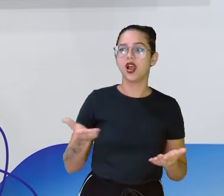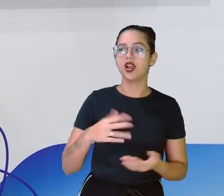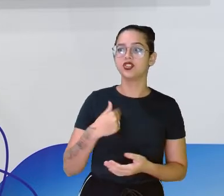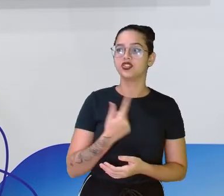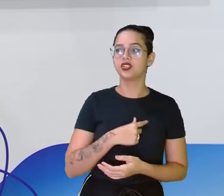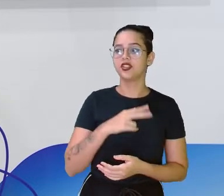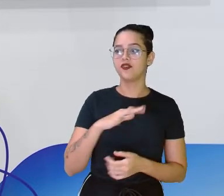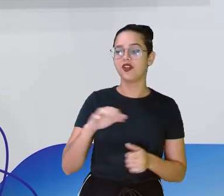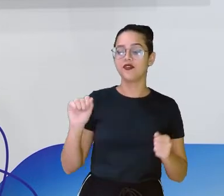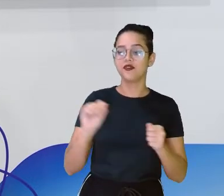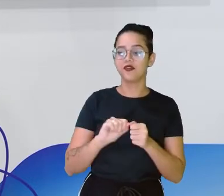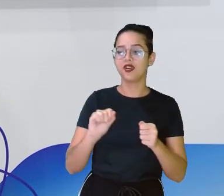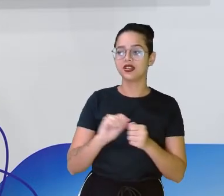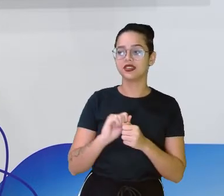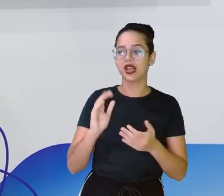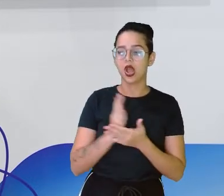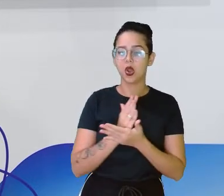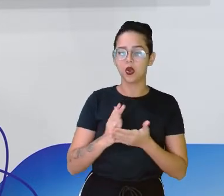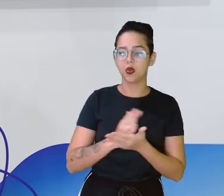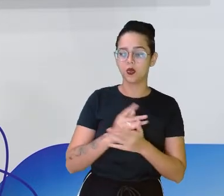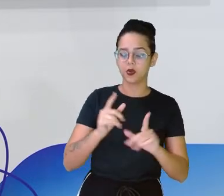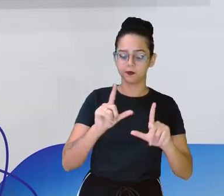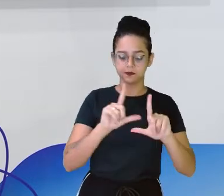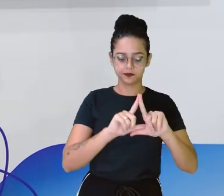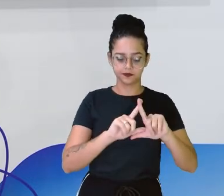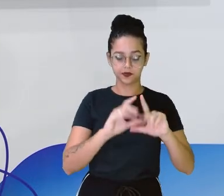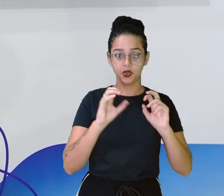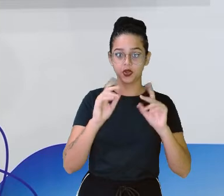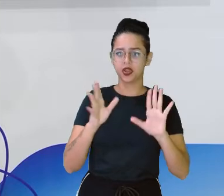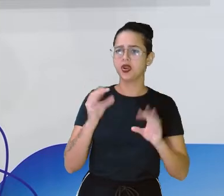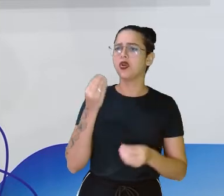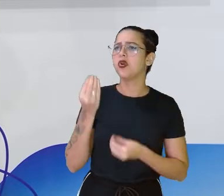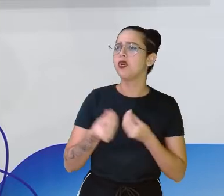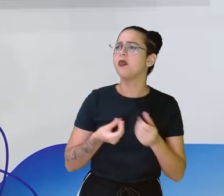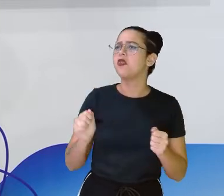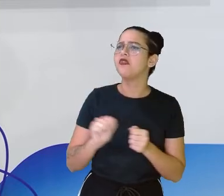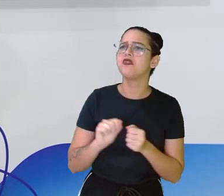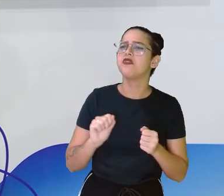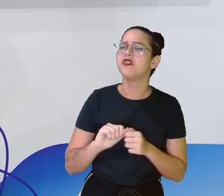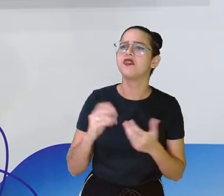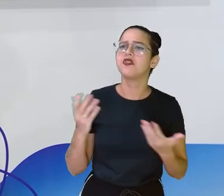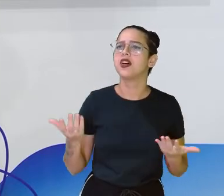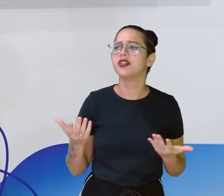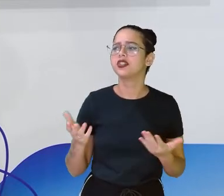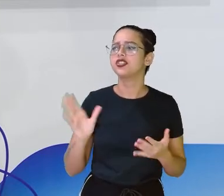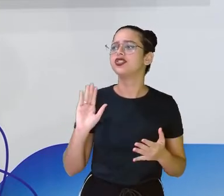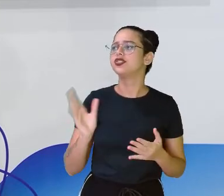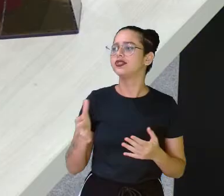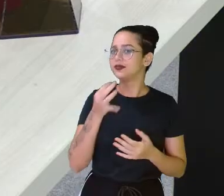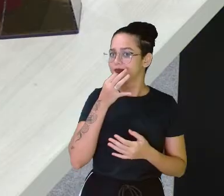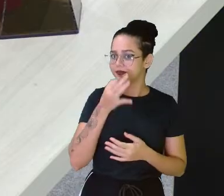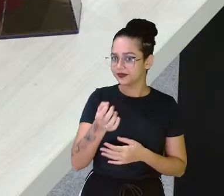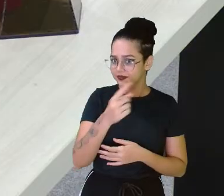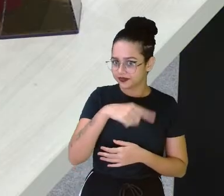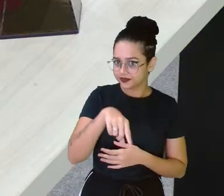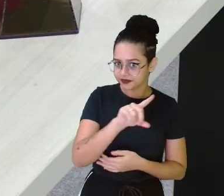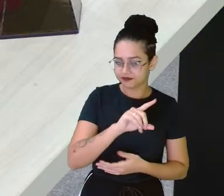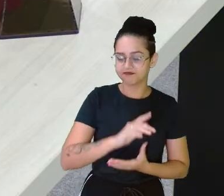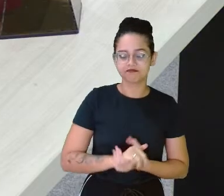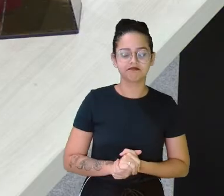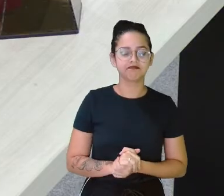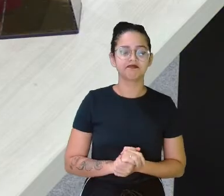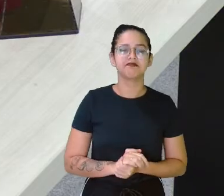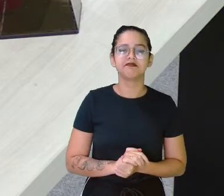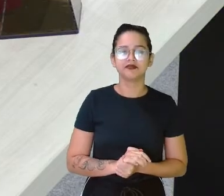vai montar algumas pirâmides, tá? Professora, como é que a gente faz? Eu já dei a sugestão a vocês,